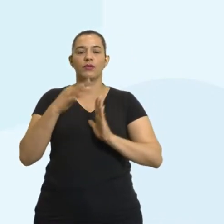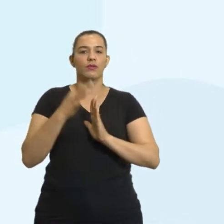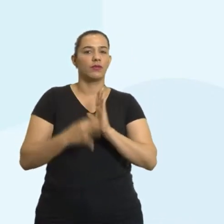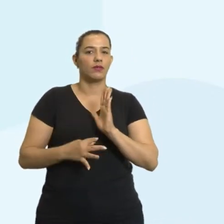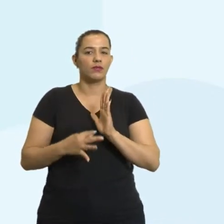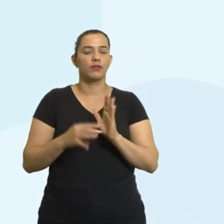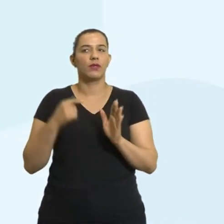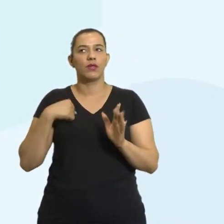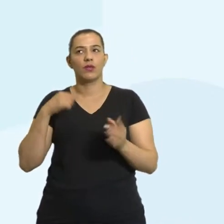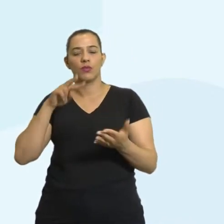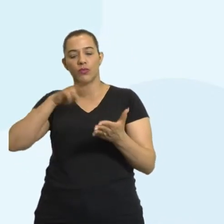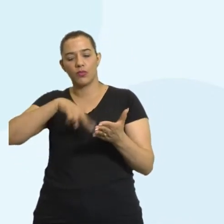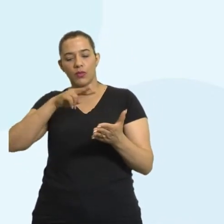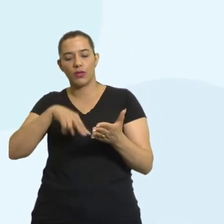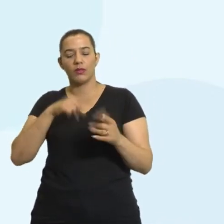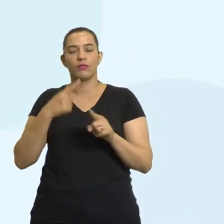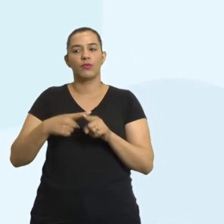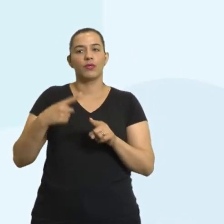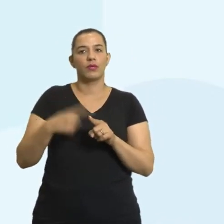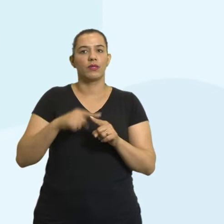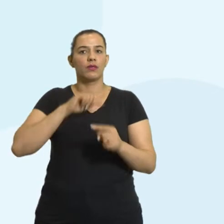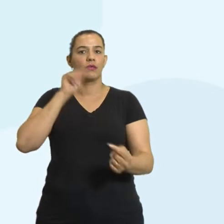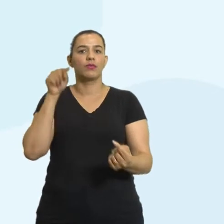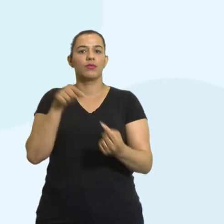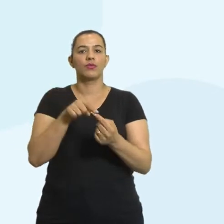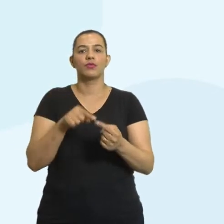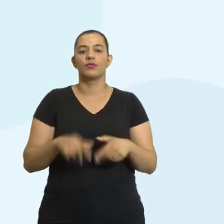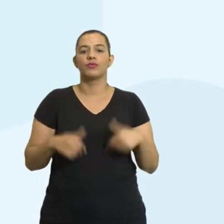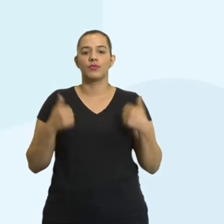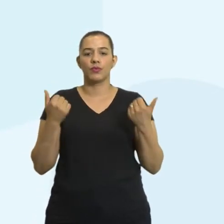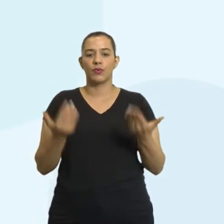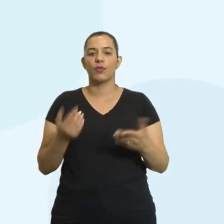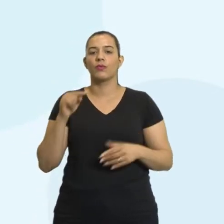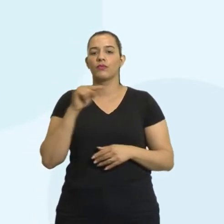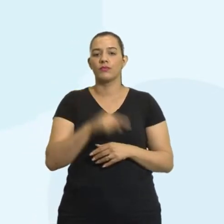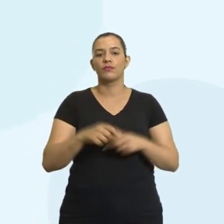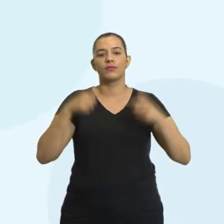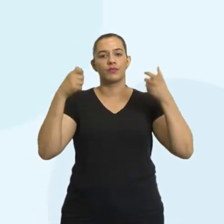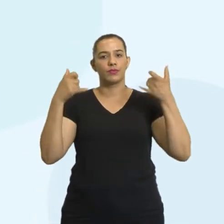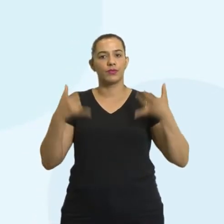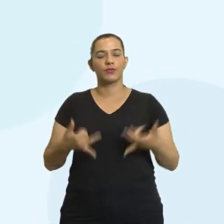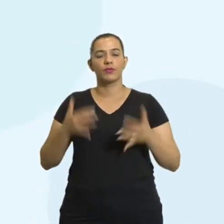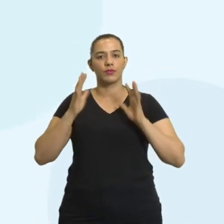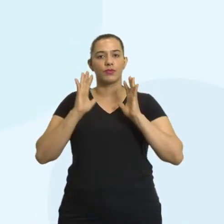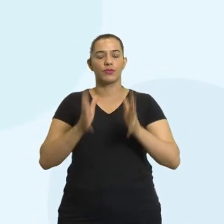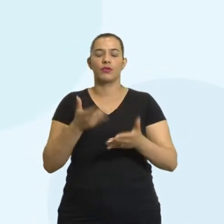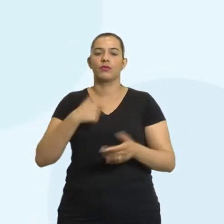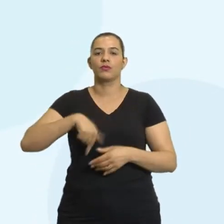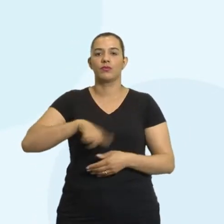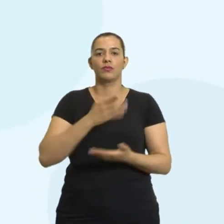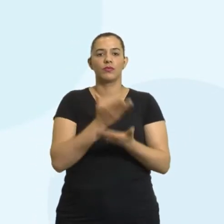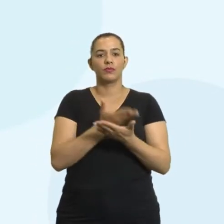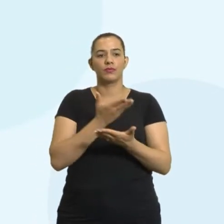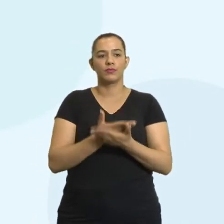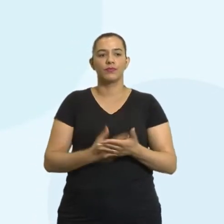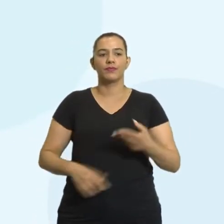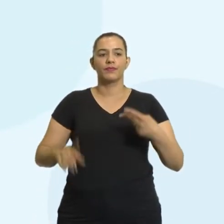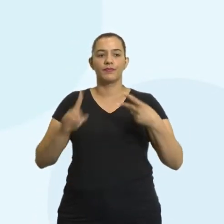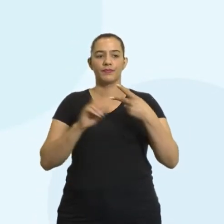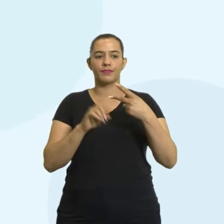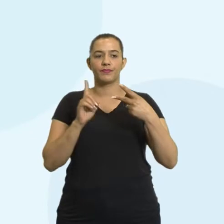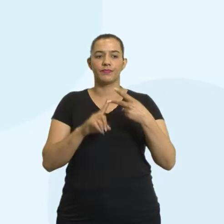Qual o objetivo dessa leitura, como bem a Letícia também já pontuou no início do nosso estudo. O segundo